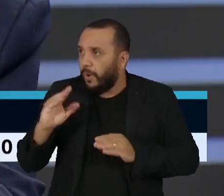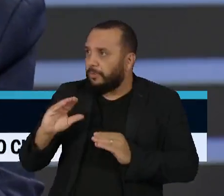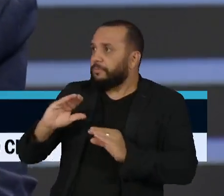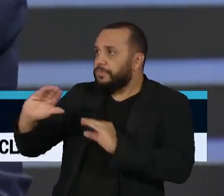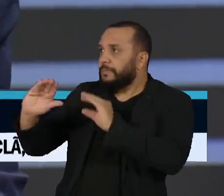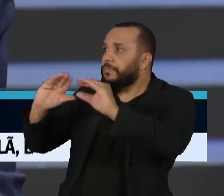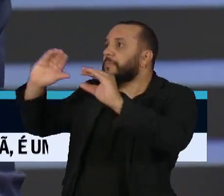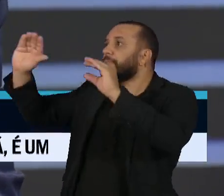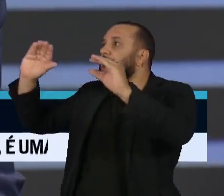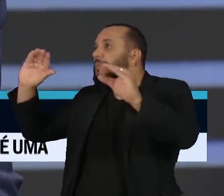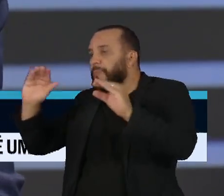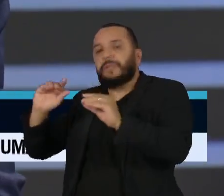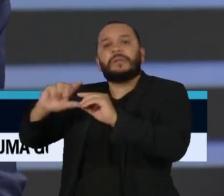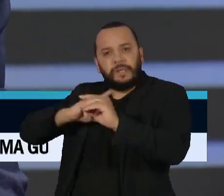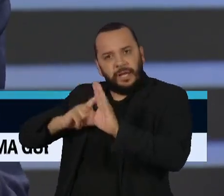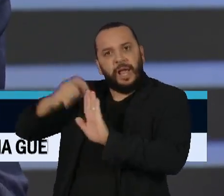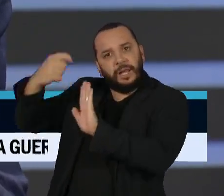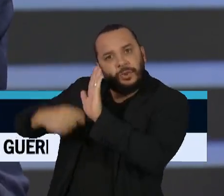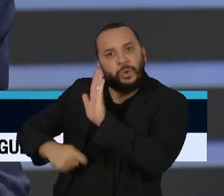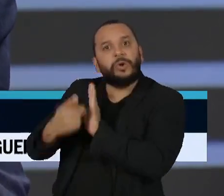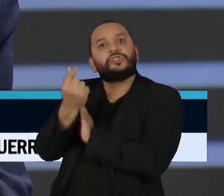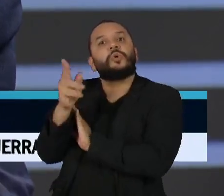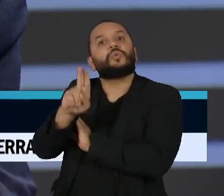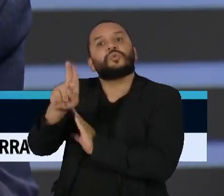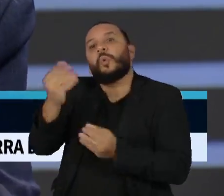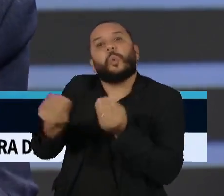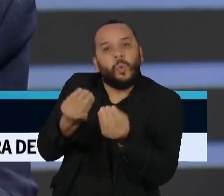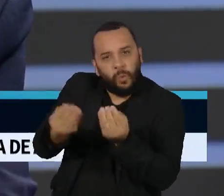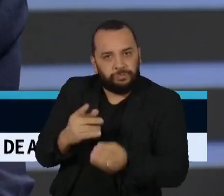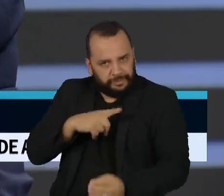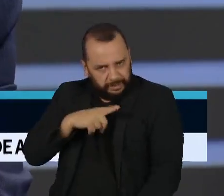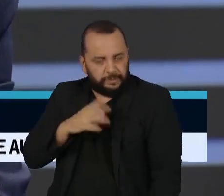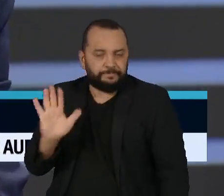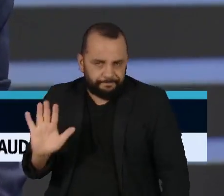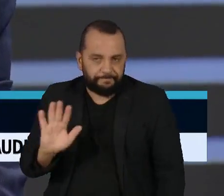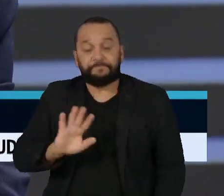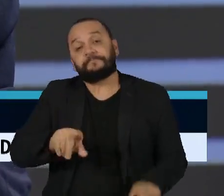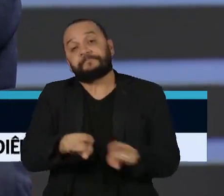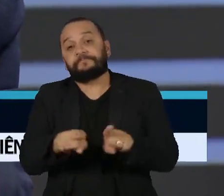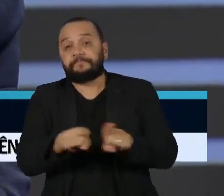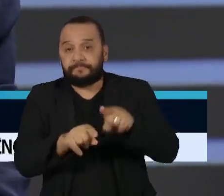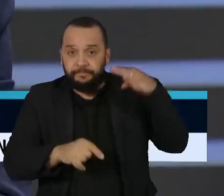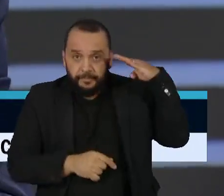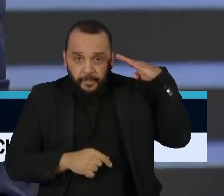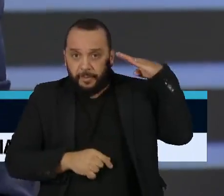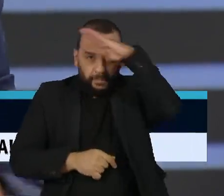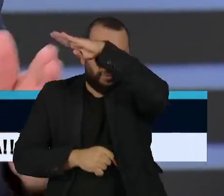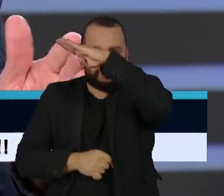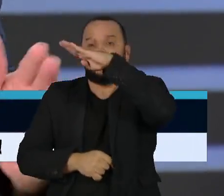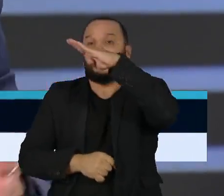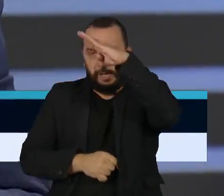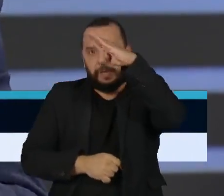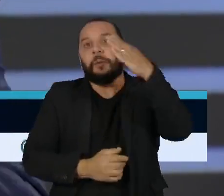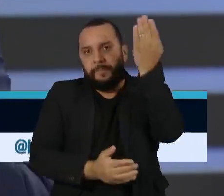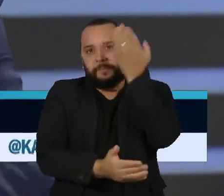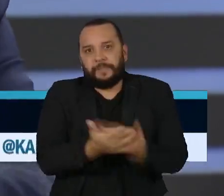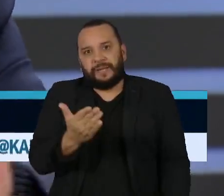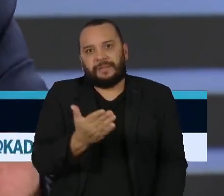outro lado, o Bolsonaro tem o comportamento dele, na minha interpretação, ele teve